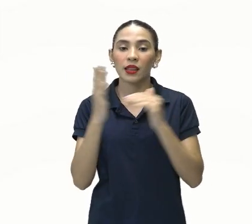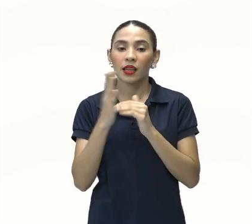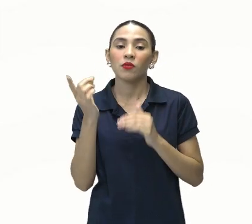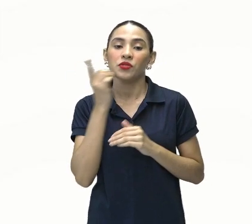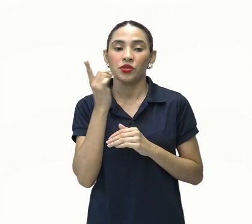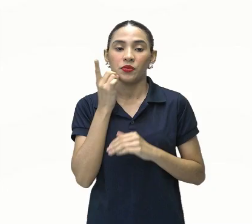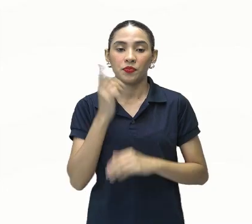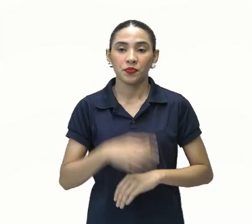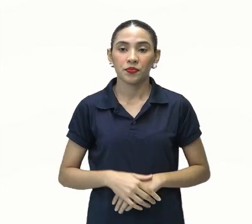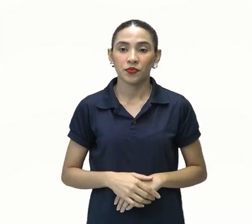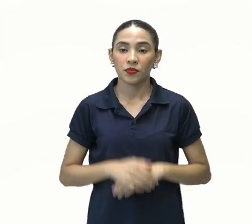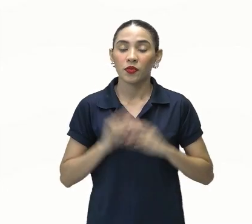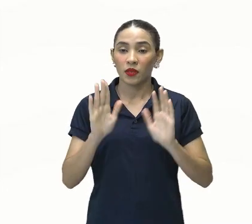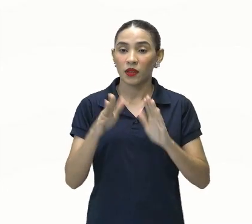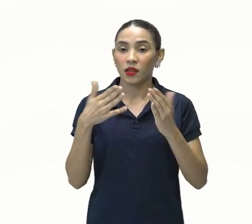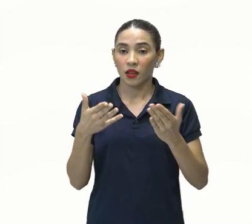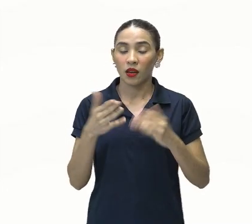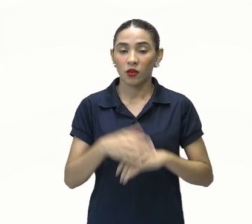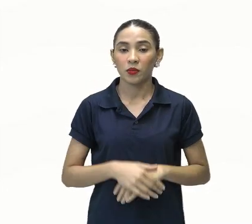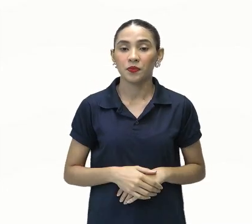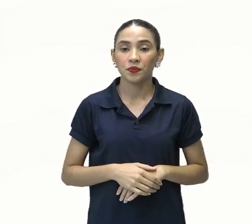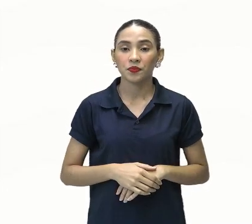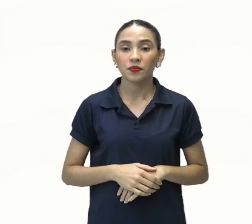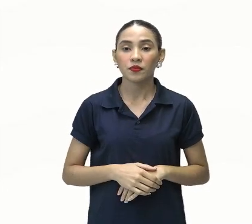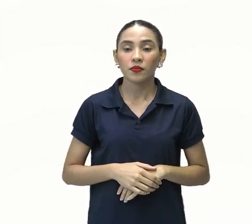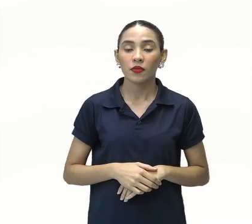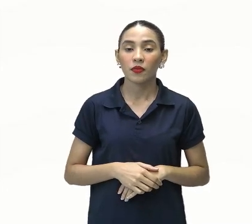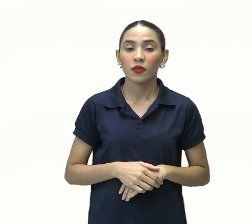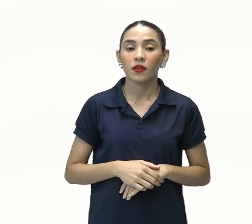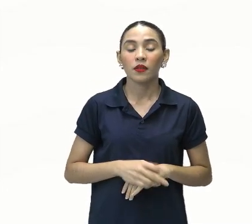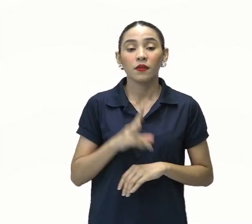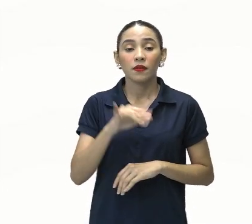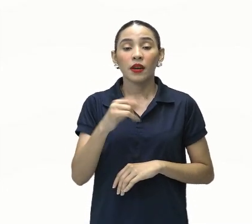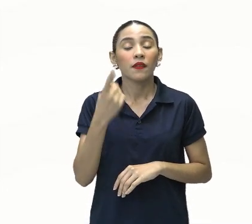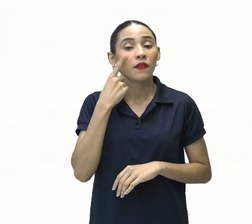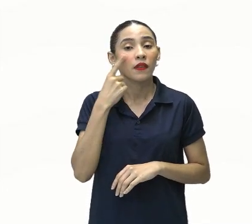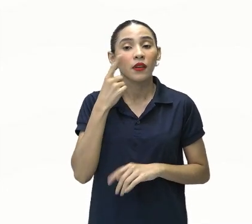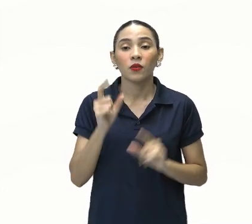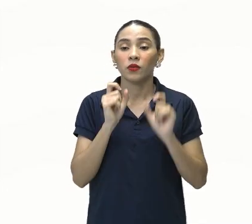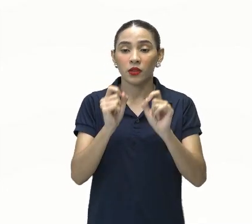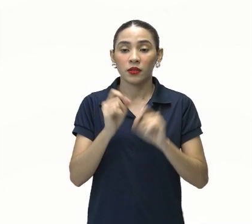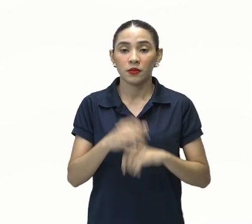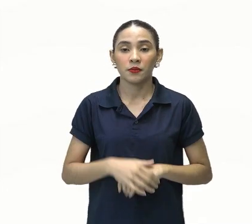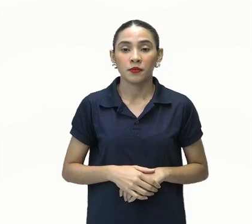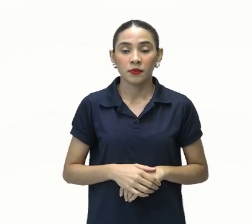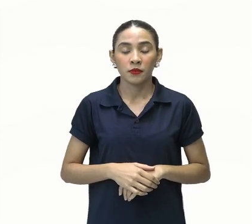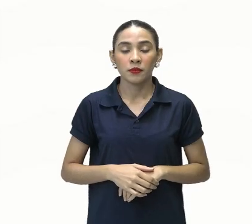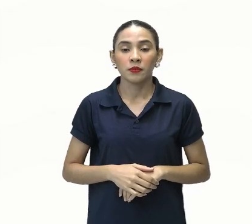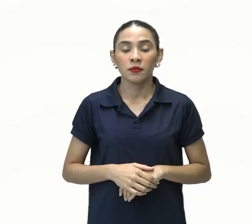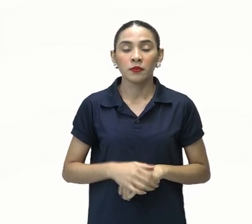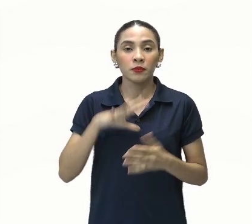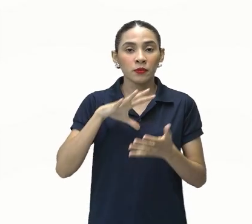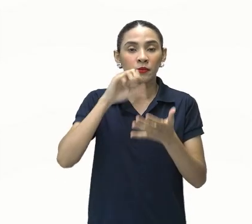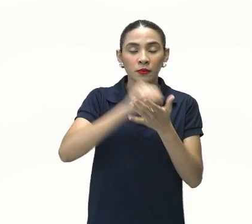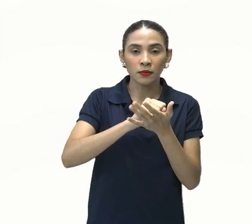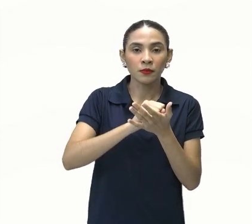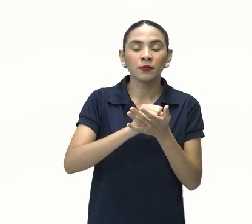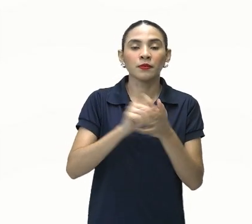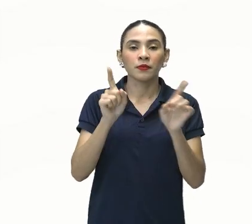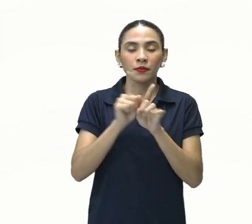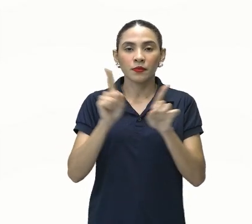dia. Então, nós vamos aí observar, né, os registros aí